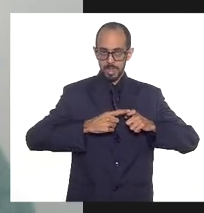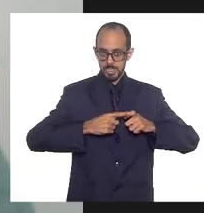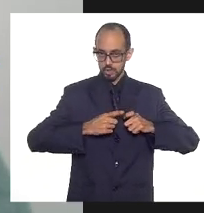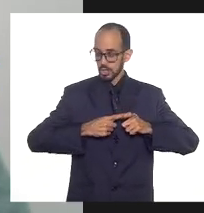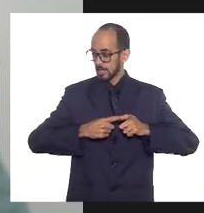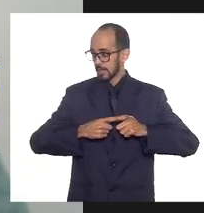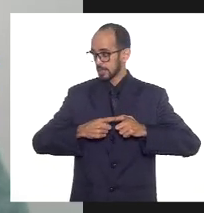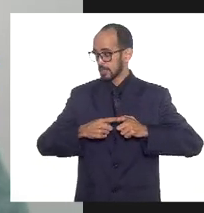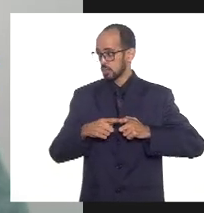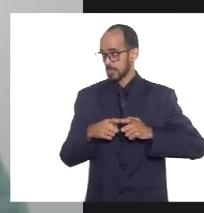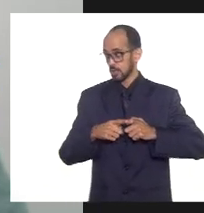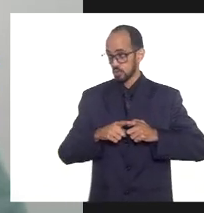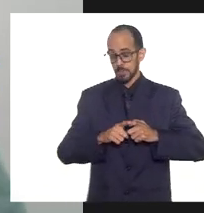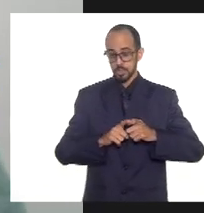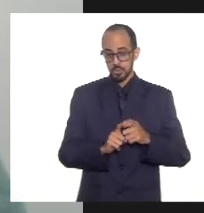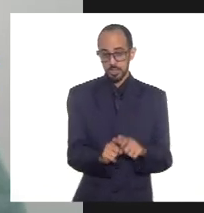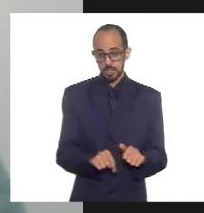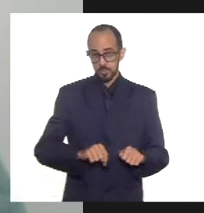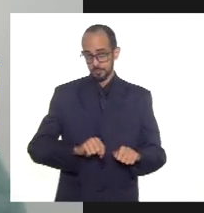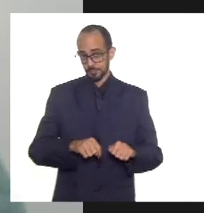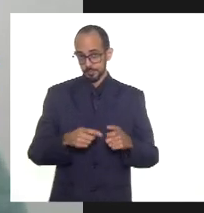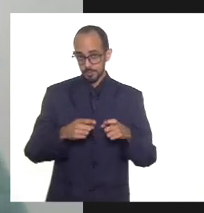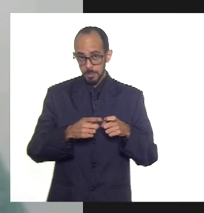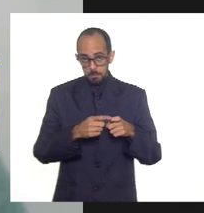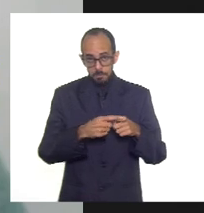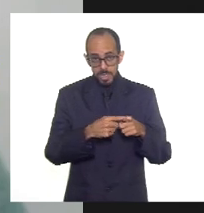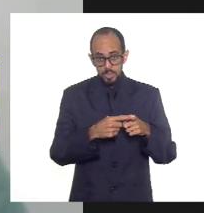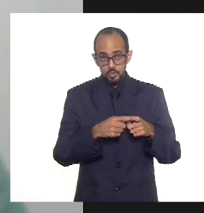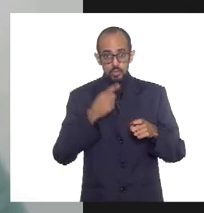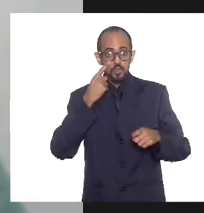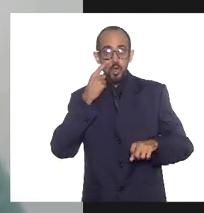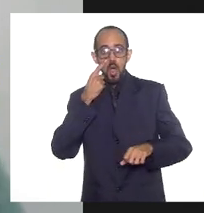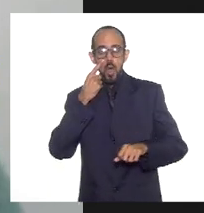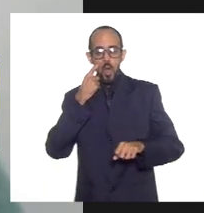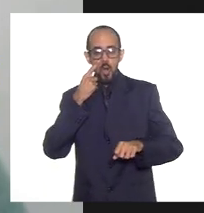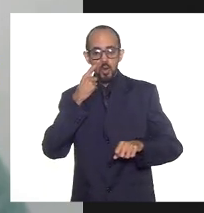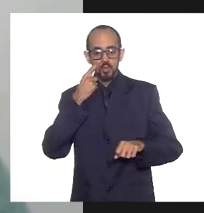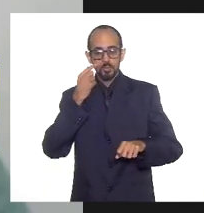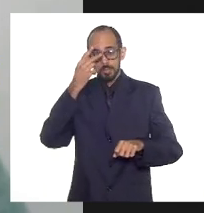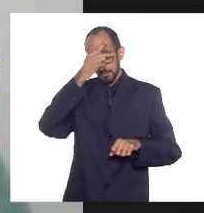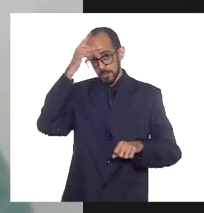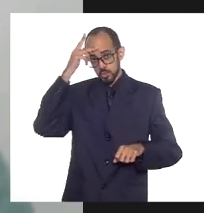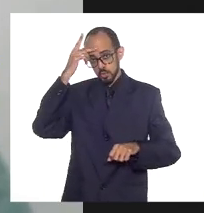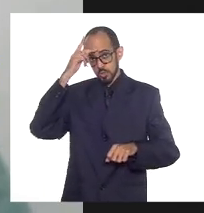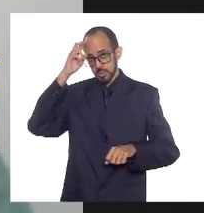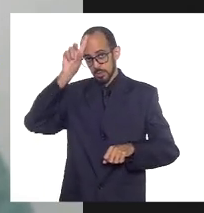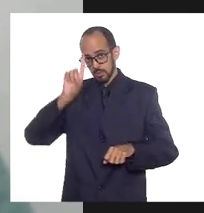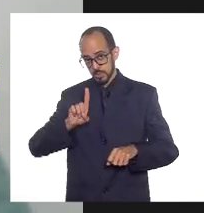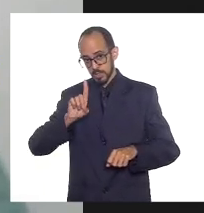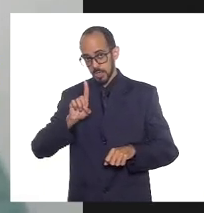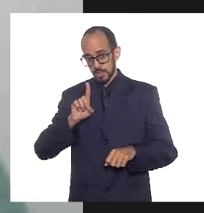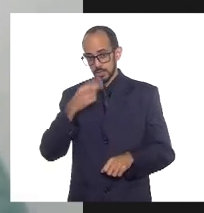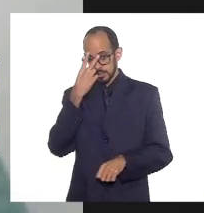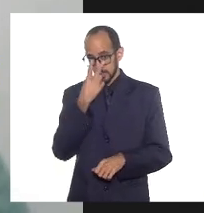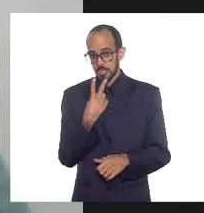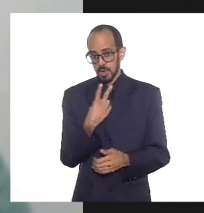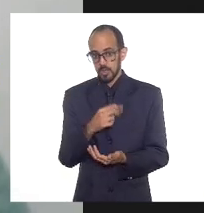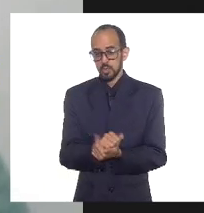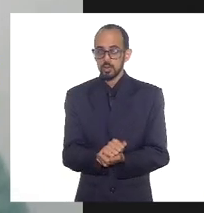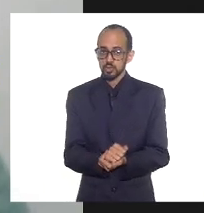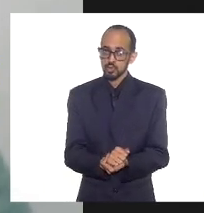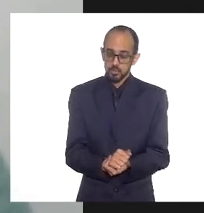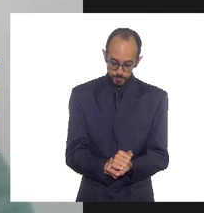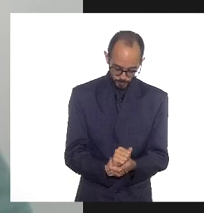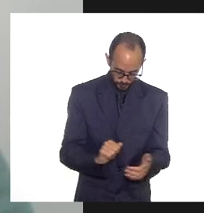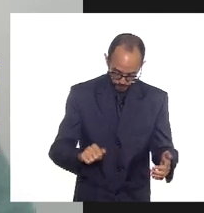em oftalmologia de portadores de necessidades especiais, que são os cegos. Então,